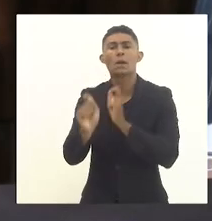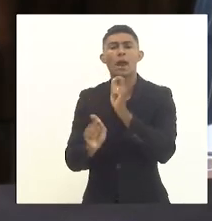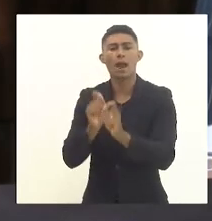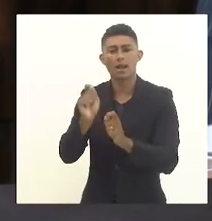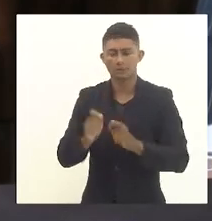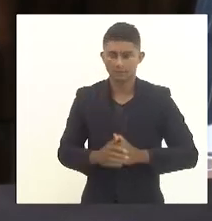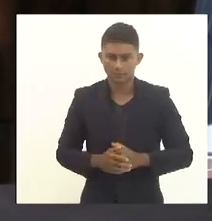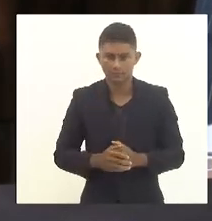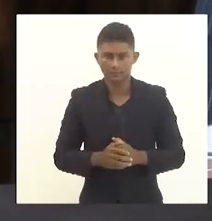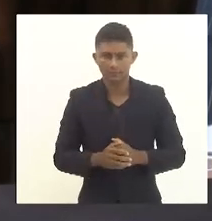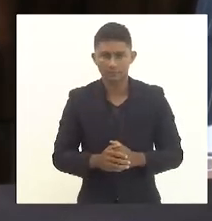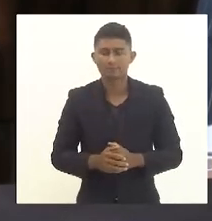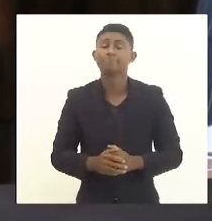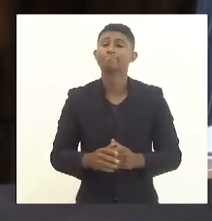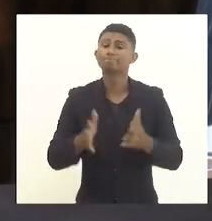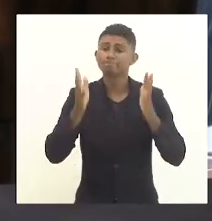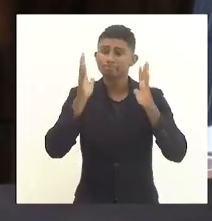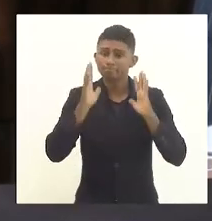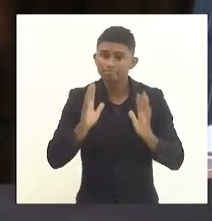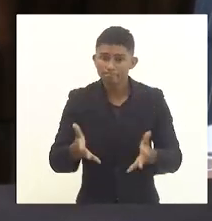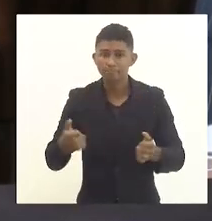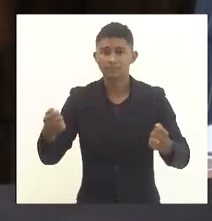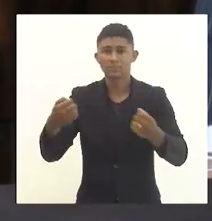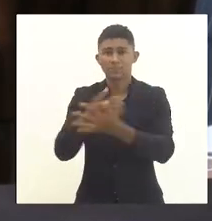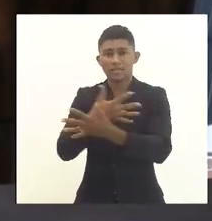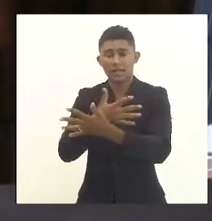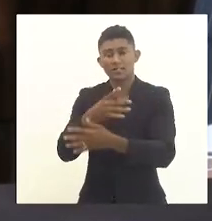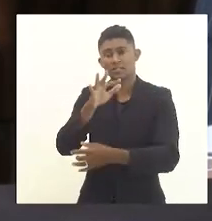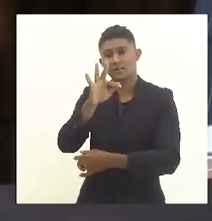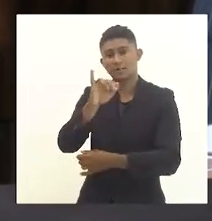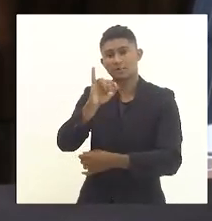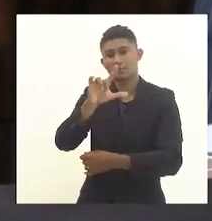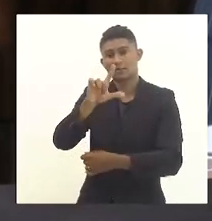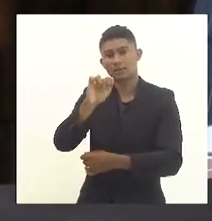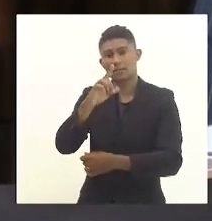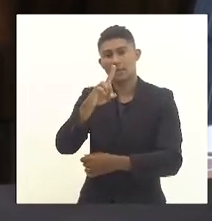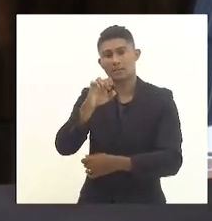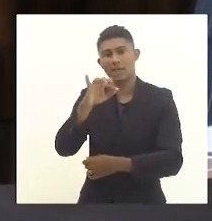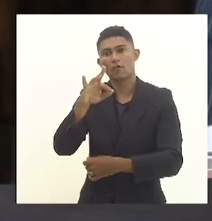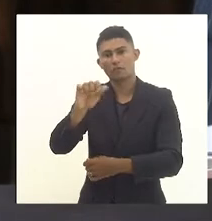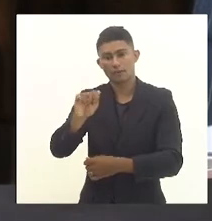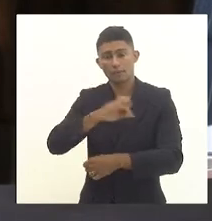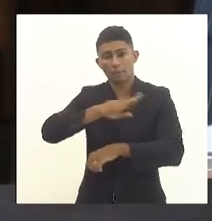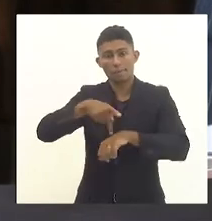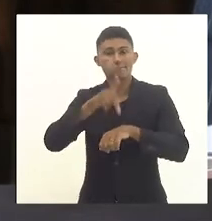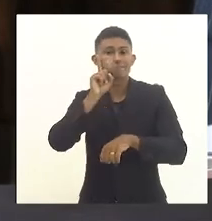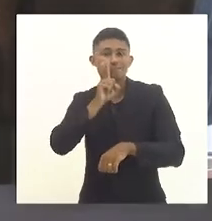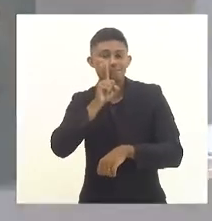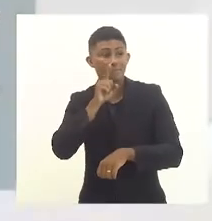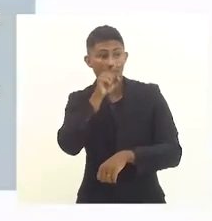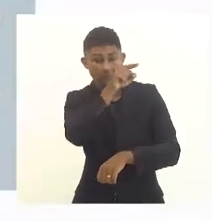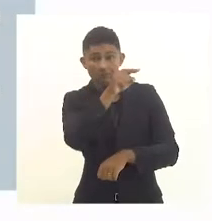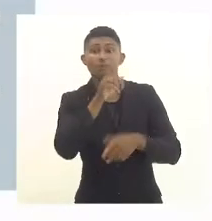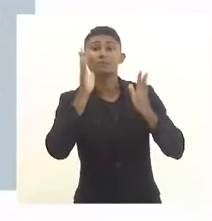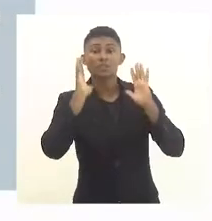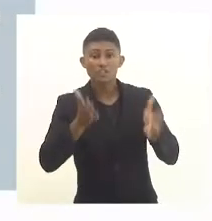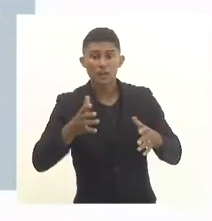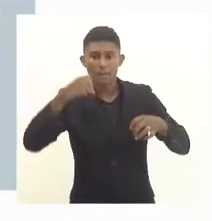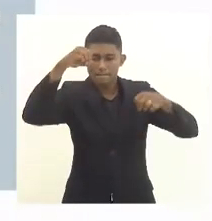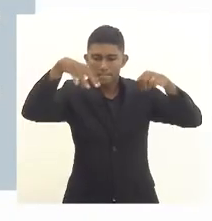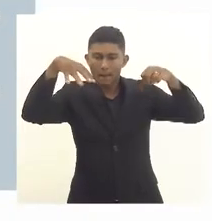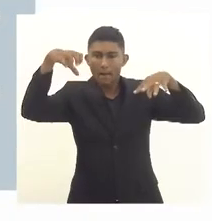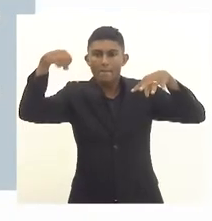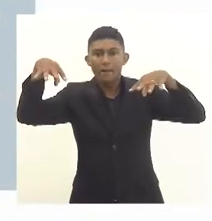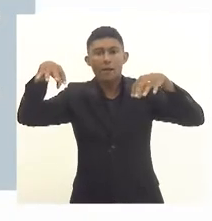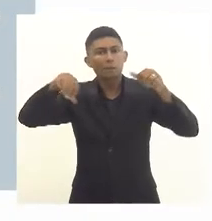A gente fez toda a implantação da cidade inteligente de Filadélfia, nos Estados Unidos. A gente fez uma aplicação que a gente trocou as luminárias de vapor de